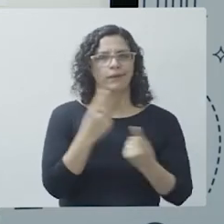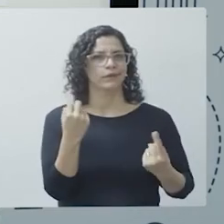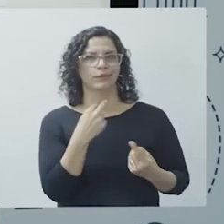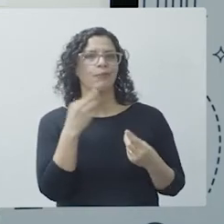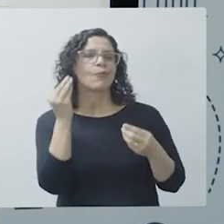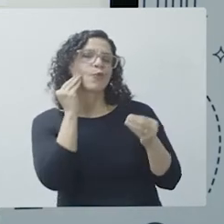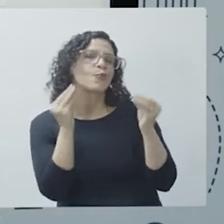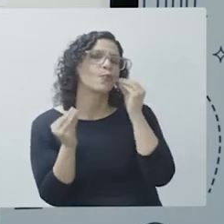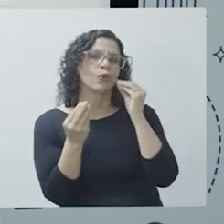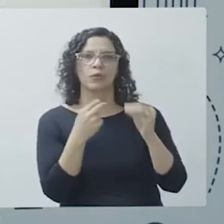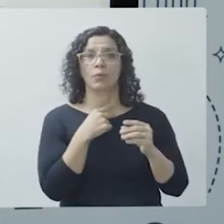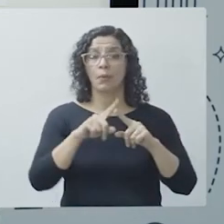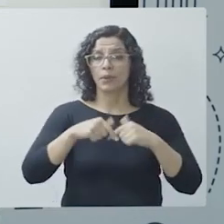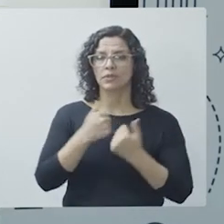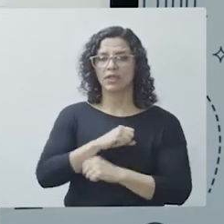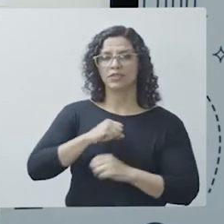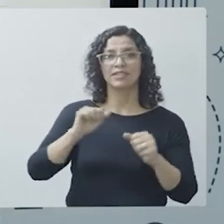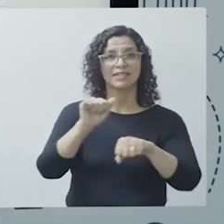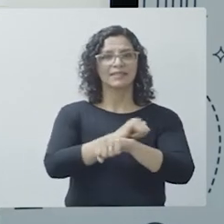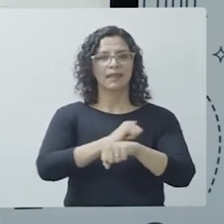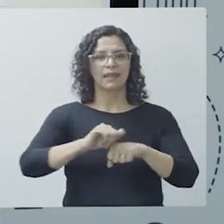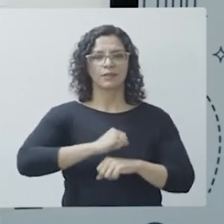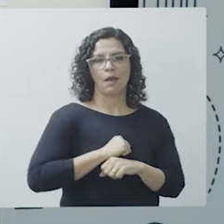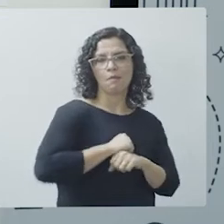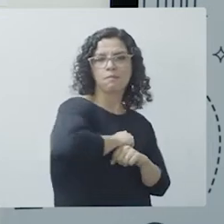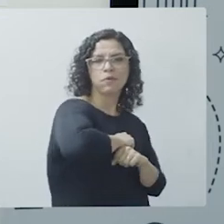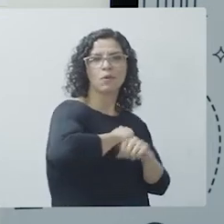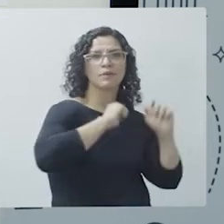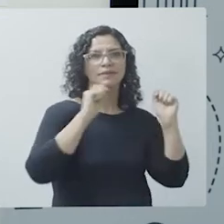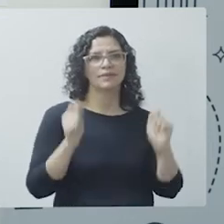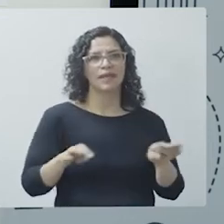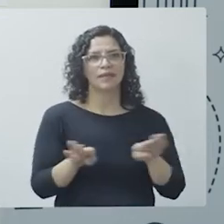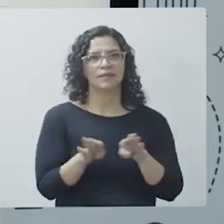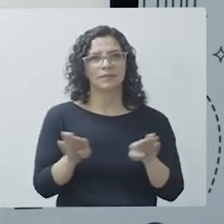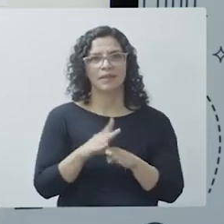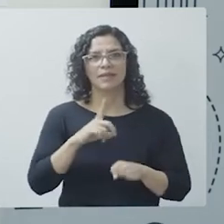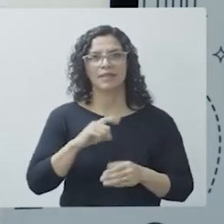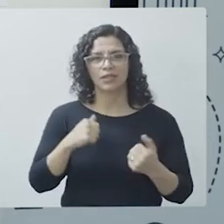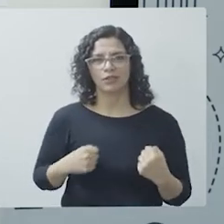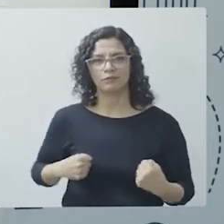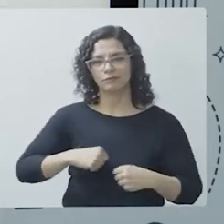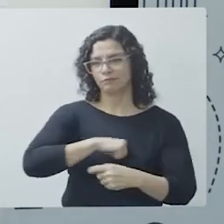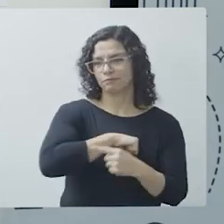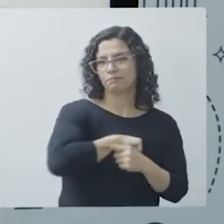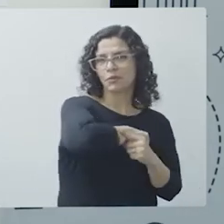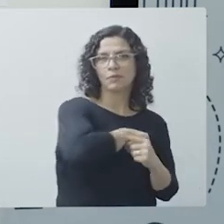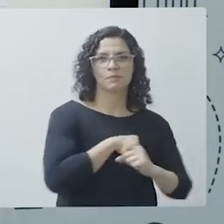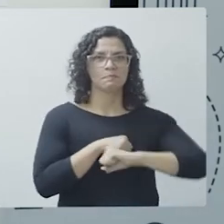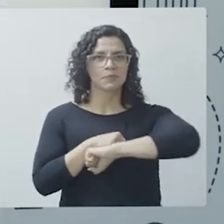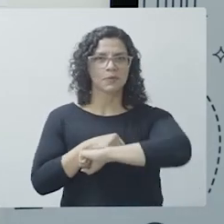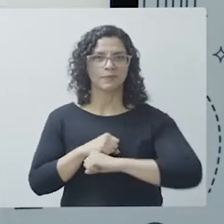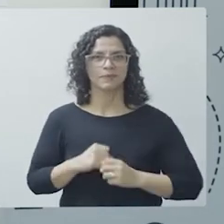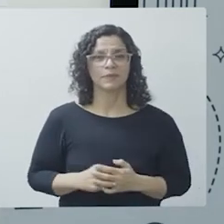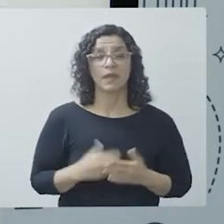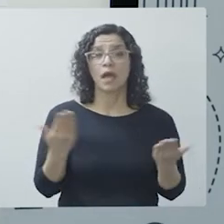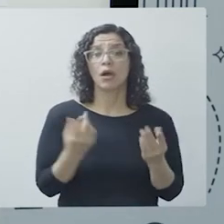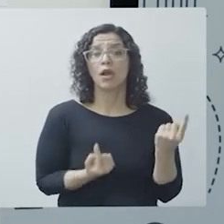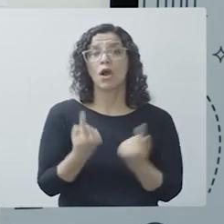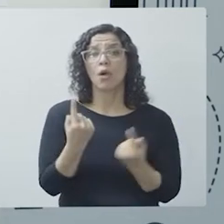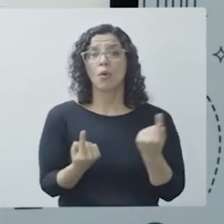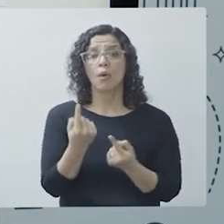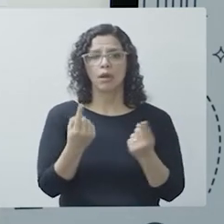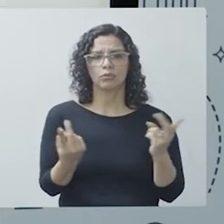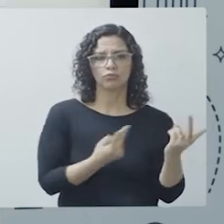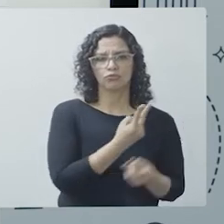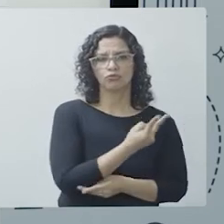abraços e beijos, então aqui eles acharam uma outra forma de se cumprimentar com os cotovelos. Qual